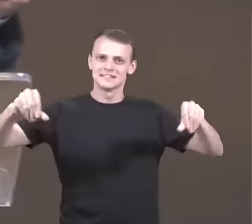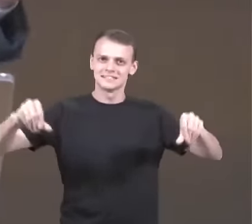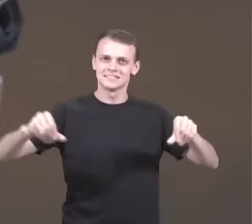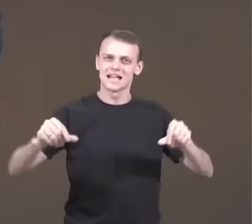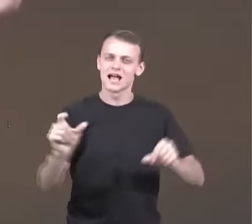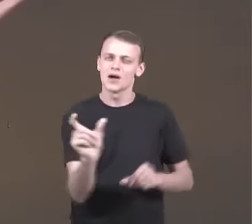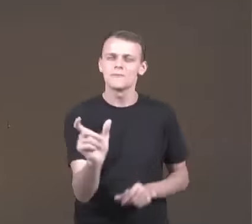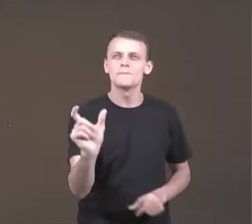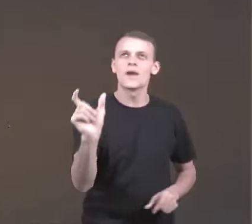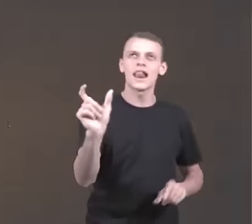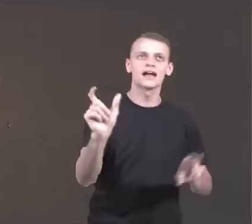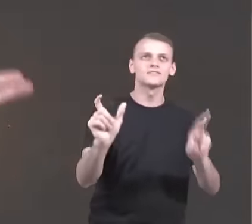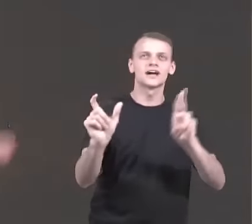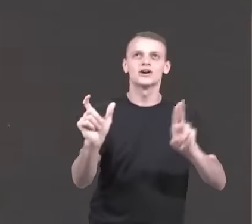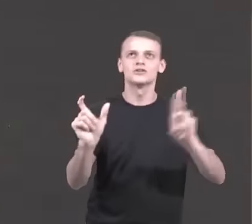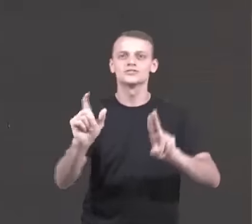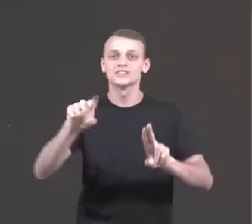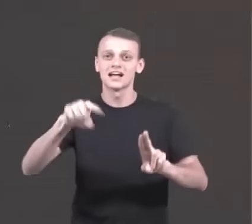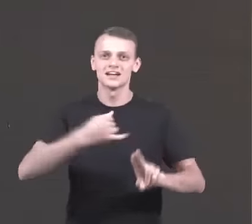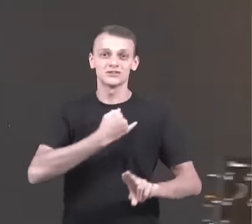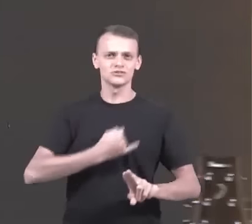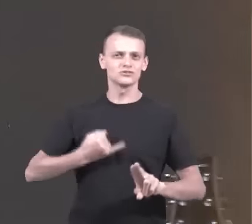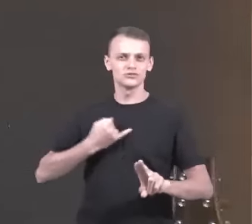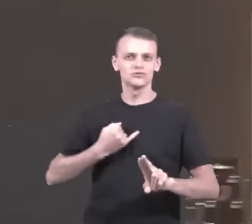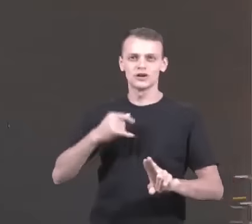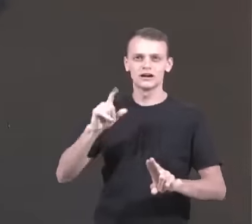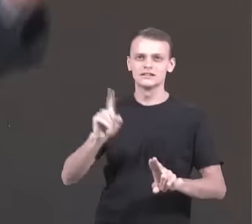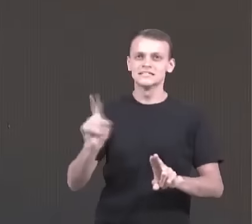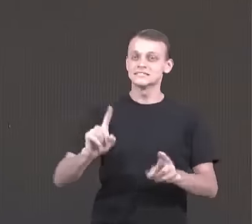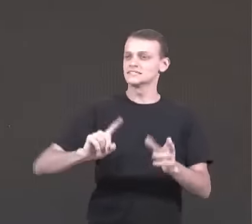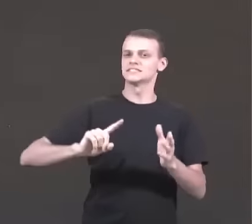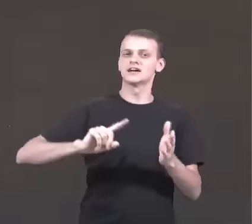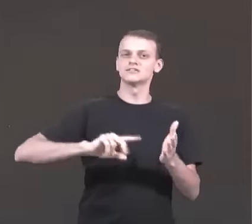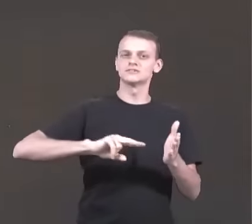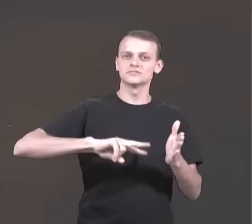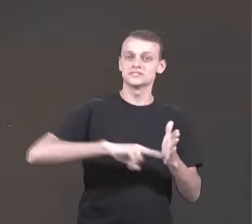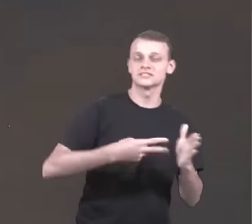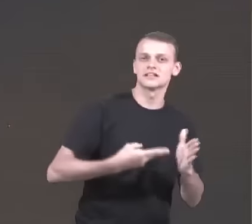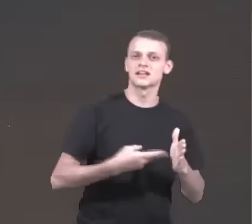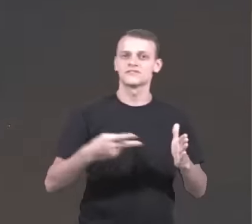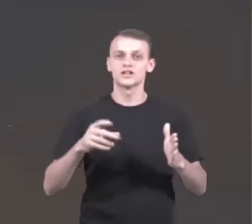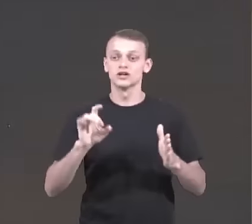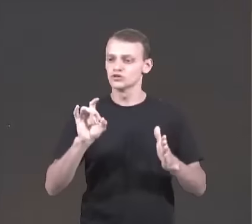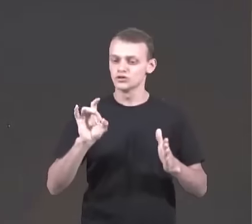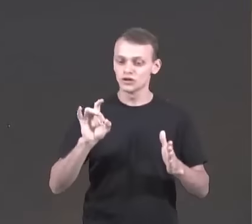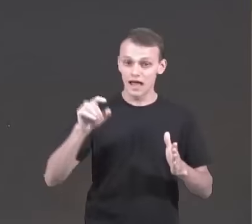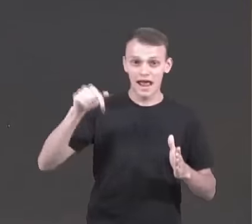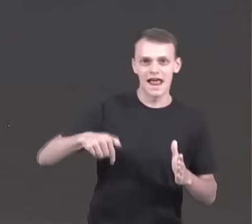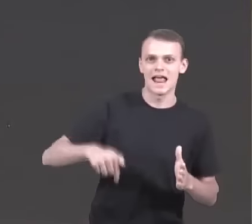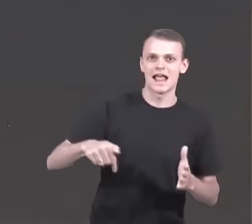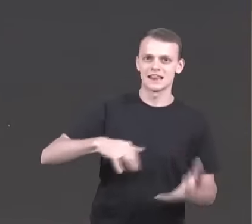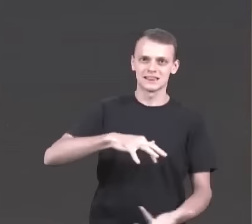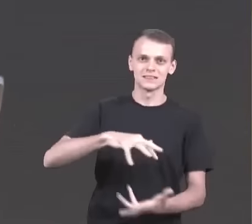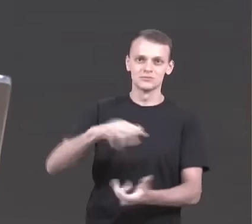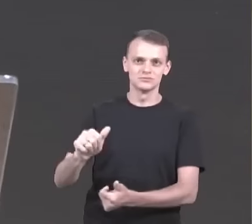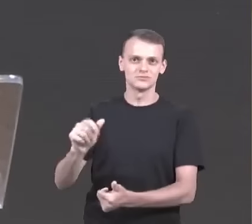por João em Apocalipse não significa uma outra terra, senão essa mesma terra,